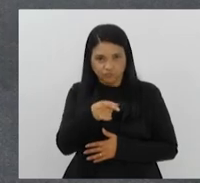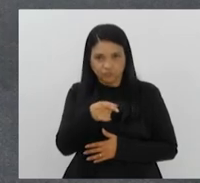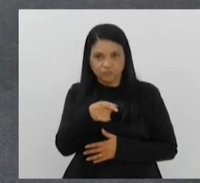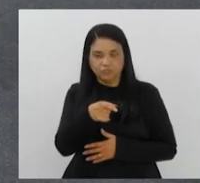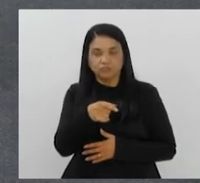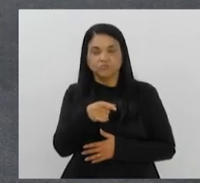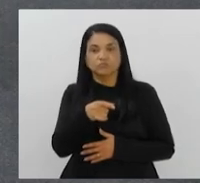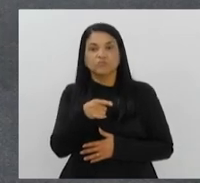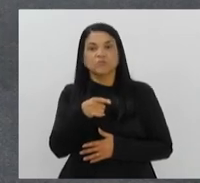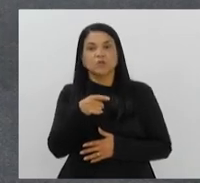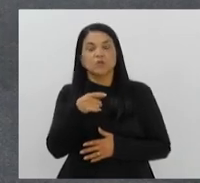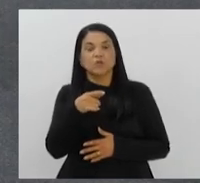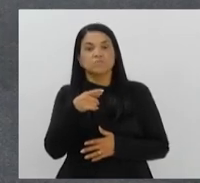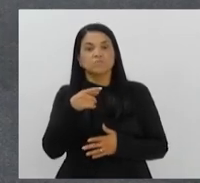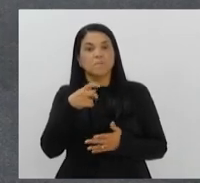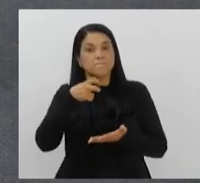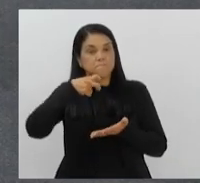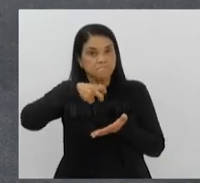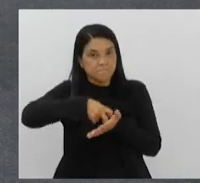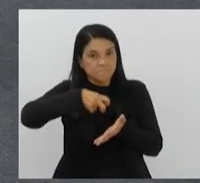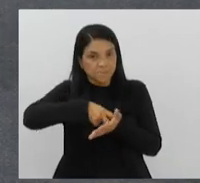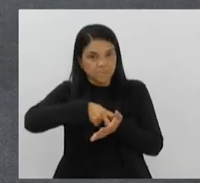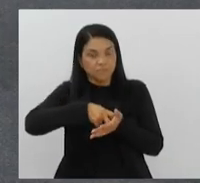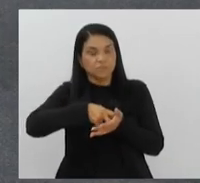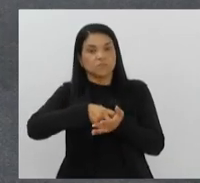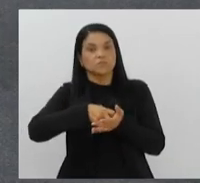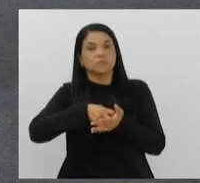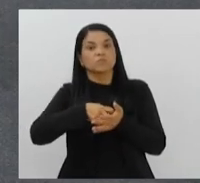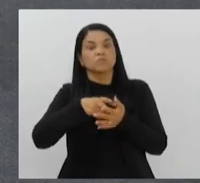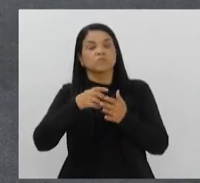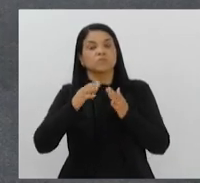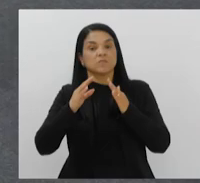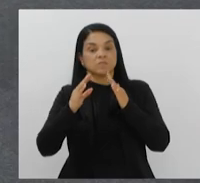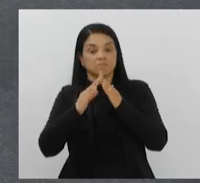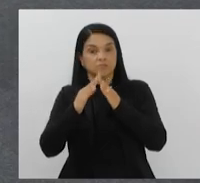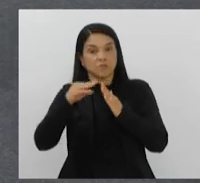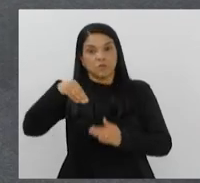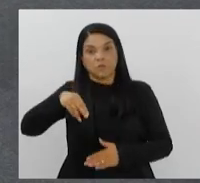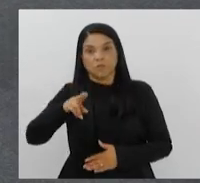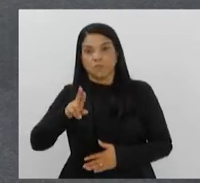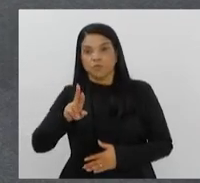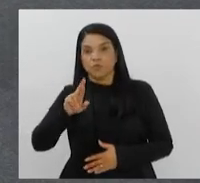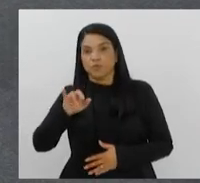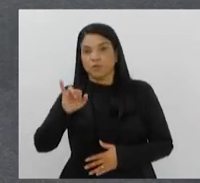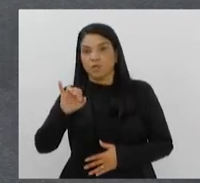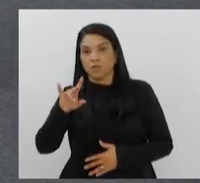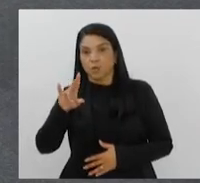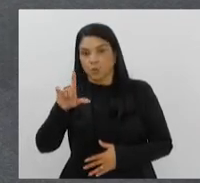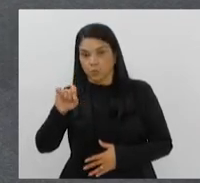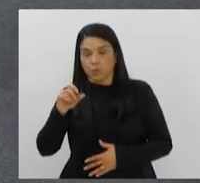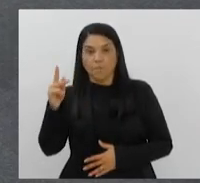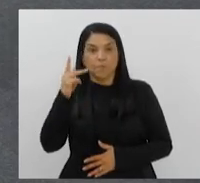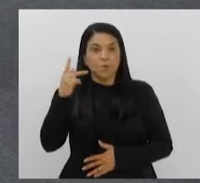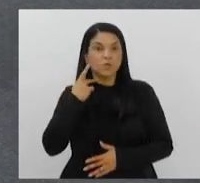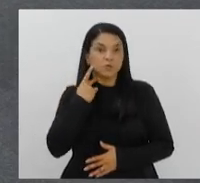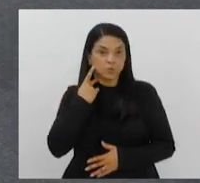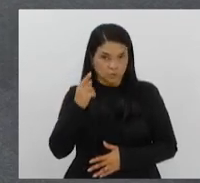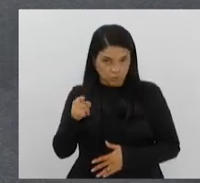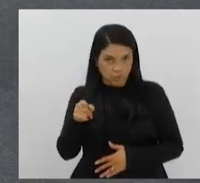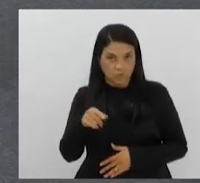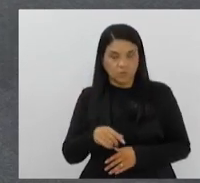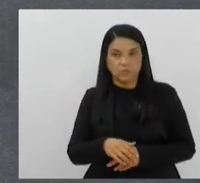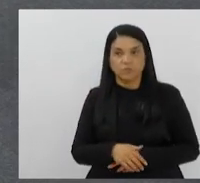com prisão aos endereços ligados ao Murilo por desvio de dinheiro. Só escuta o áudio do promotor dando entrevista. Isso aqui foi até para a Rede Globo de televisão.